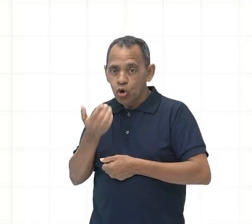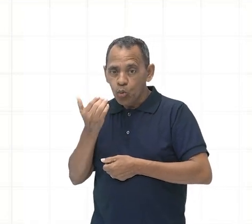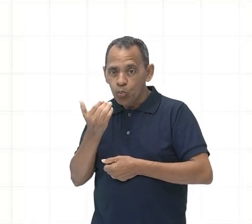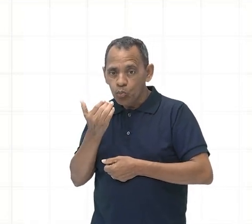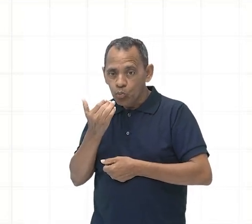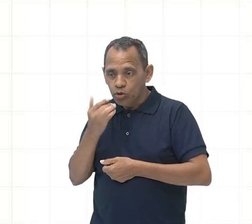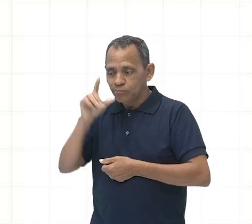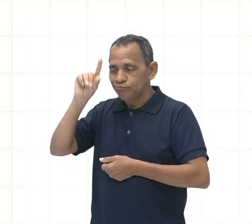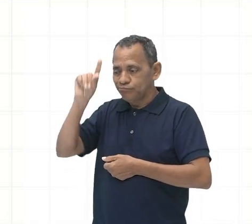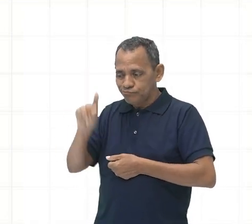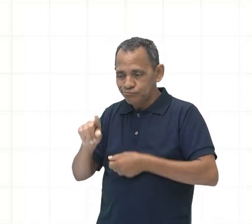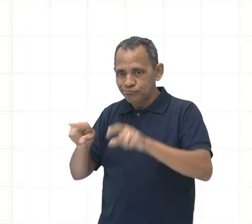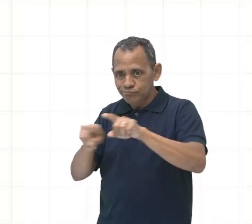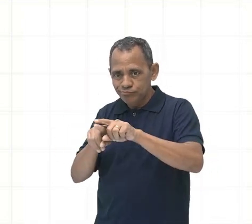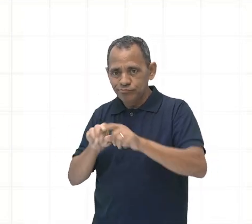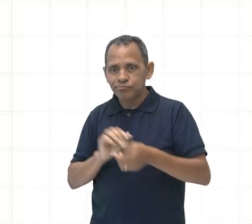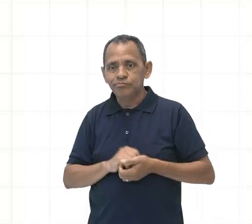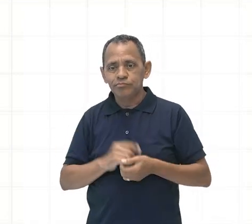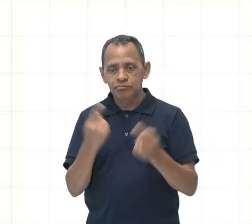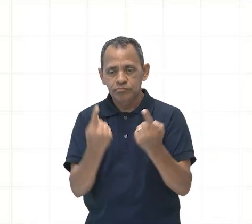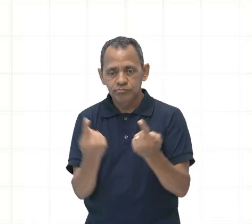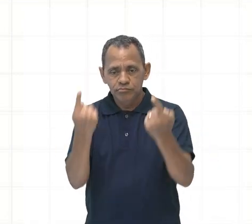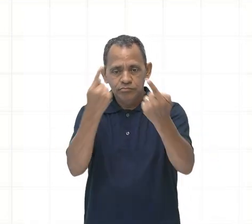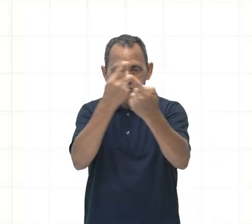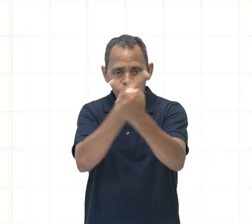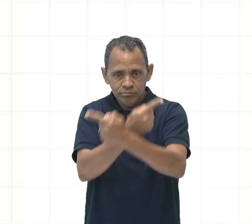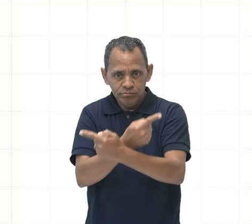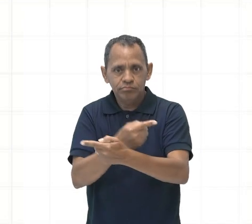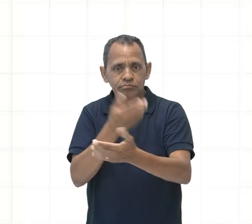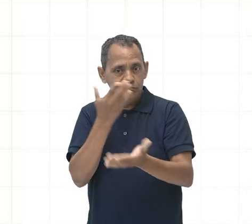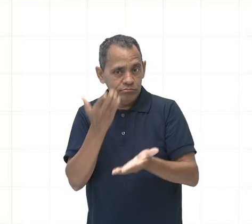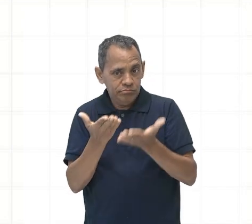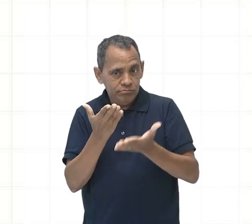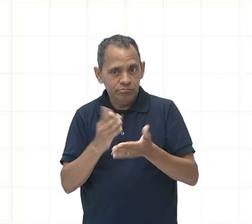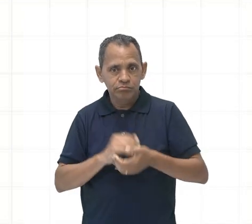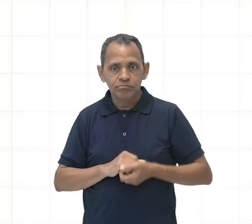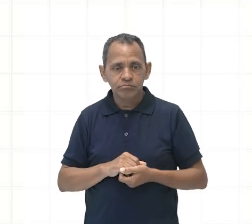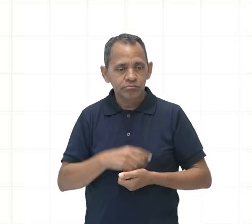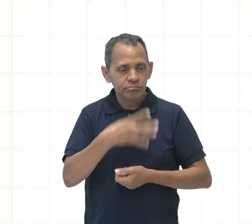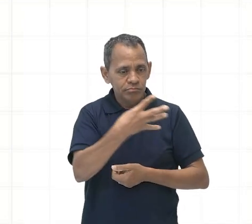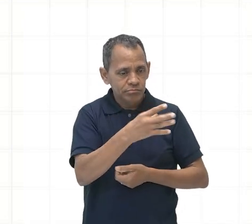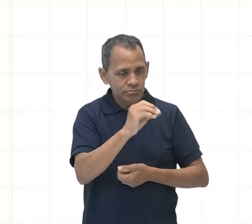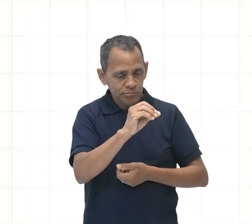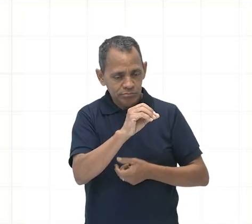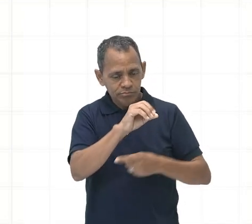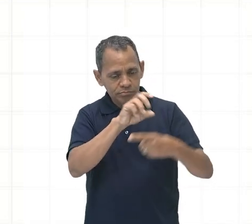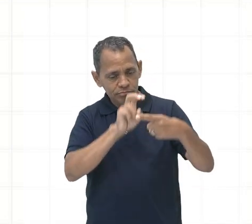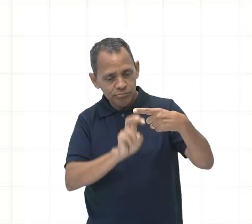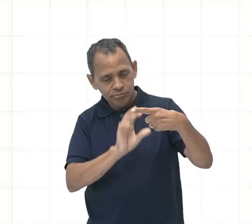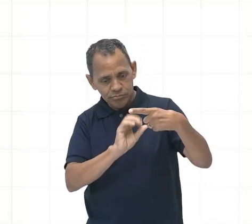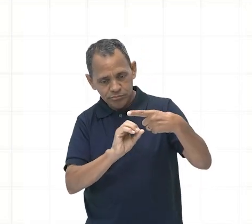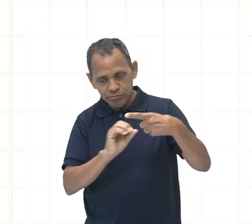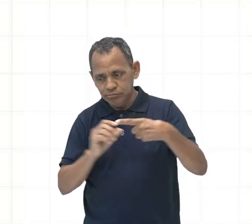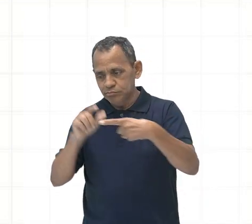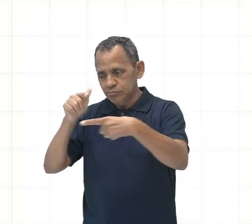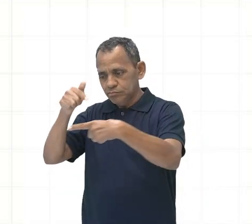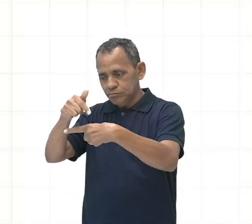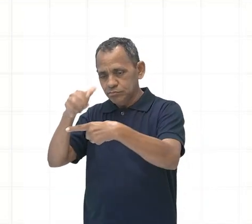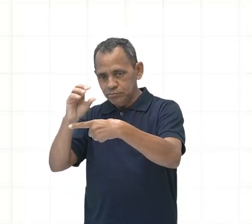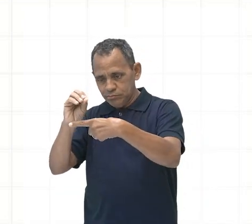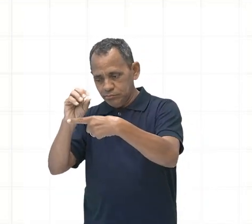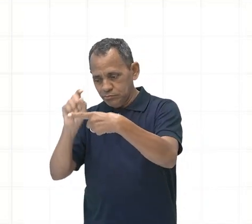inversamente proporcionais. Então, vamos montar a proporção. 40 está para 50, assim como 70 está